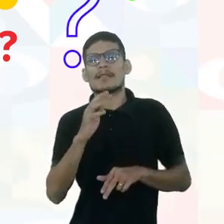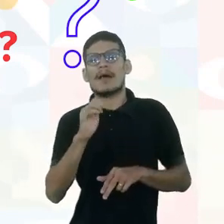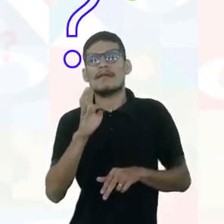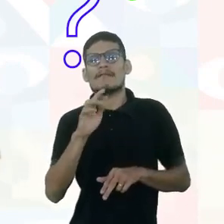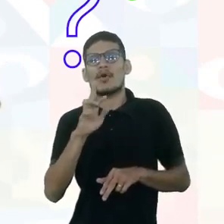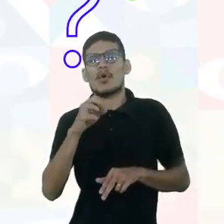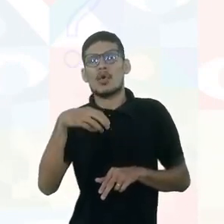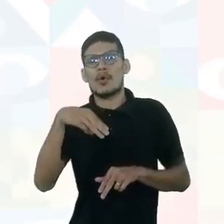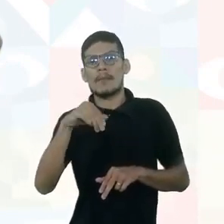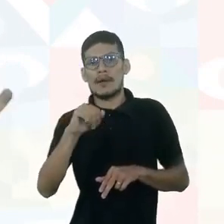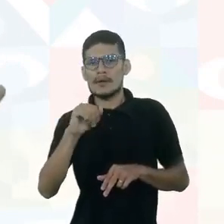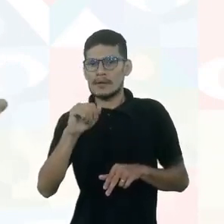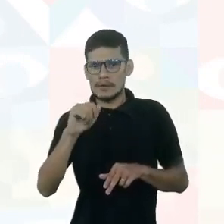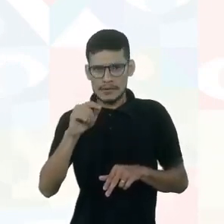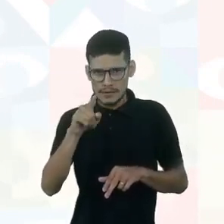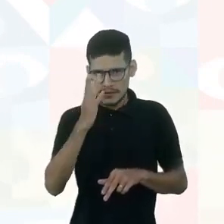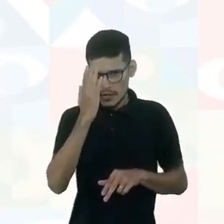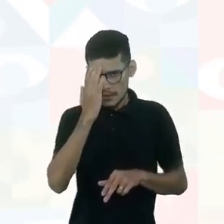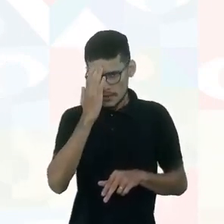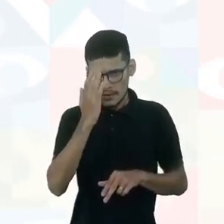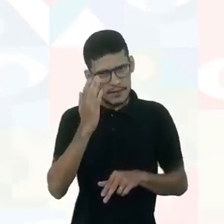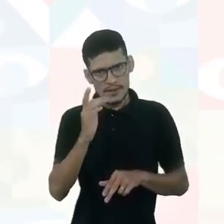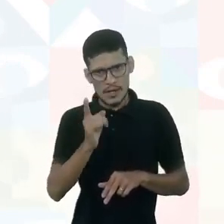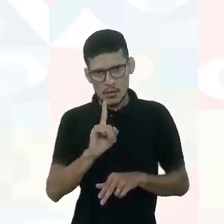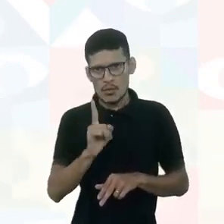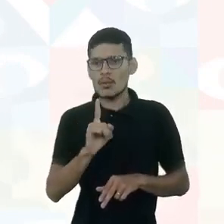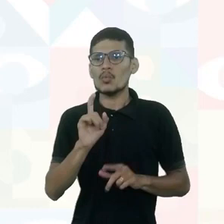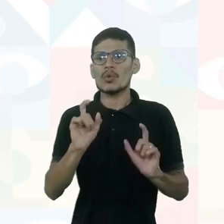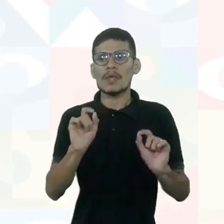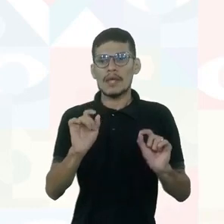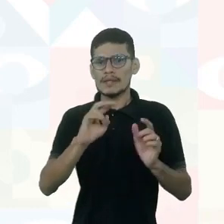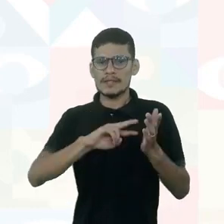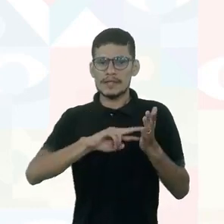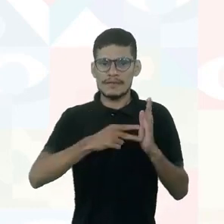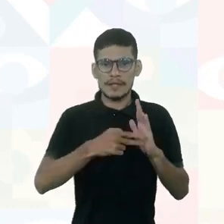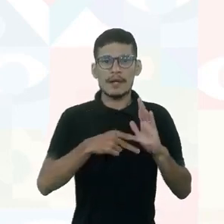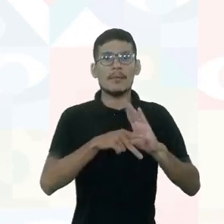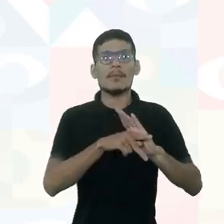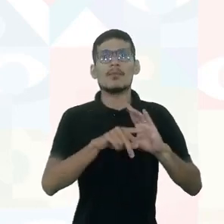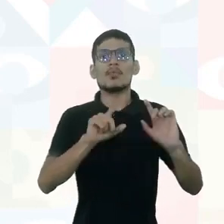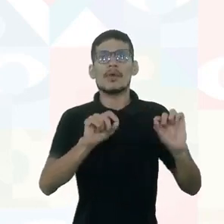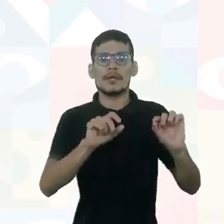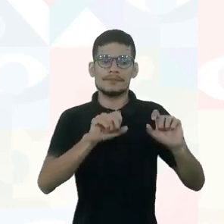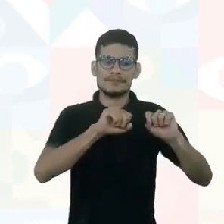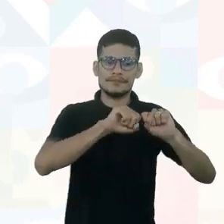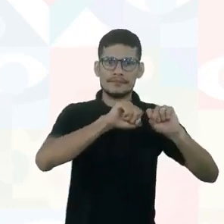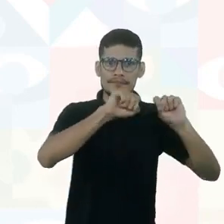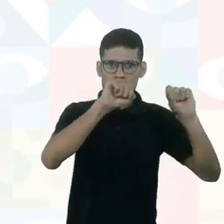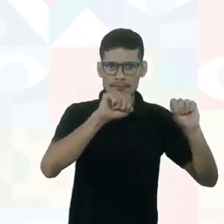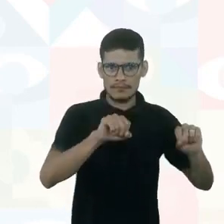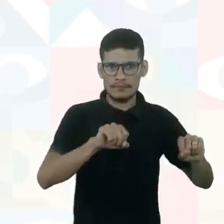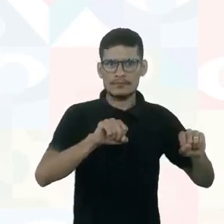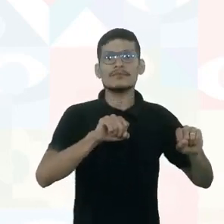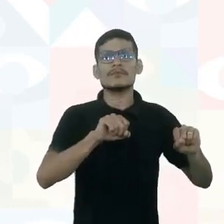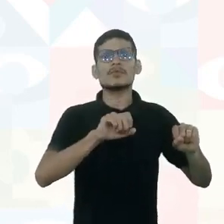Não sabem? Tá bom, eu vou explicar. Isso significa que ele é tanto para o sistema